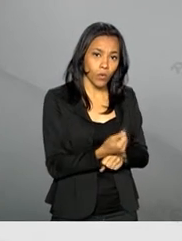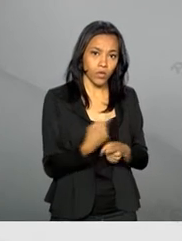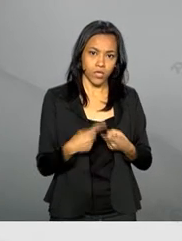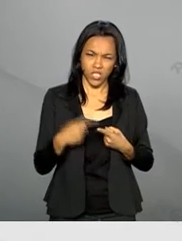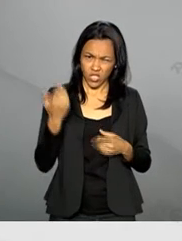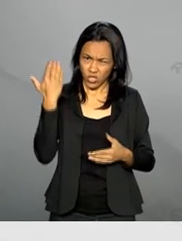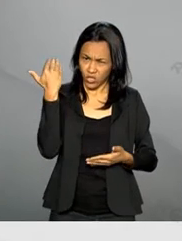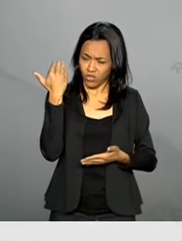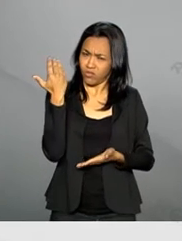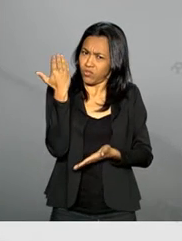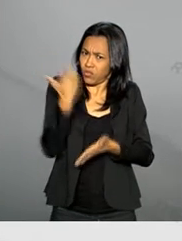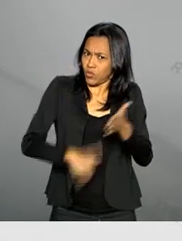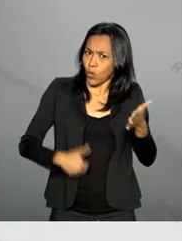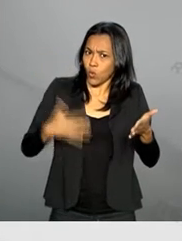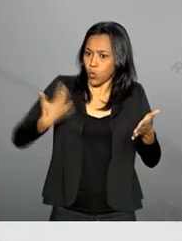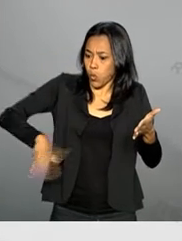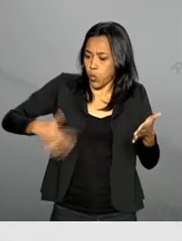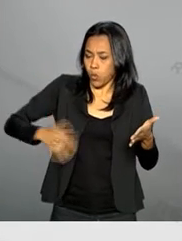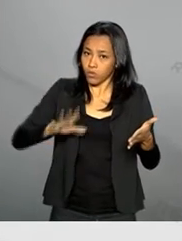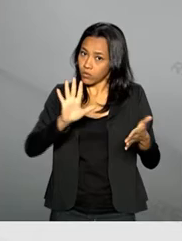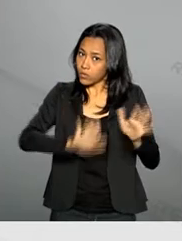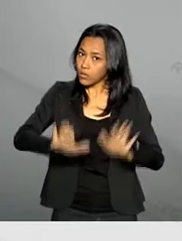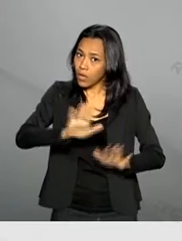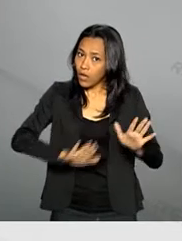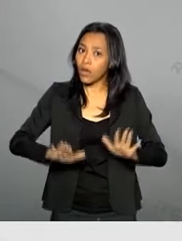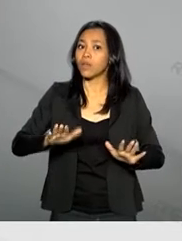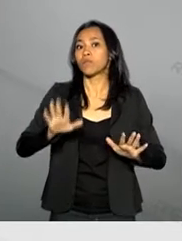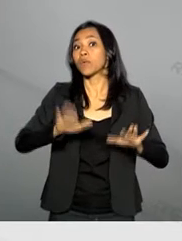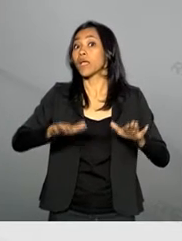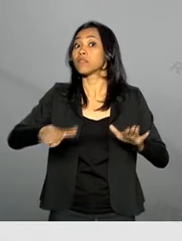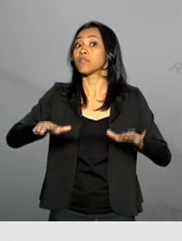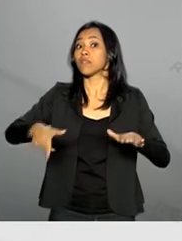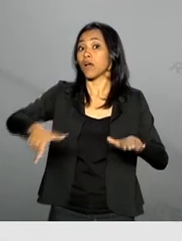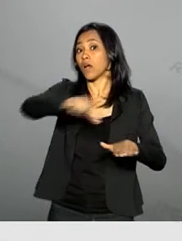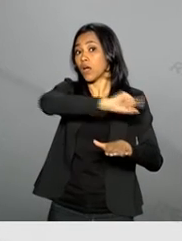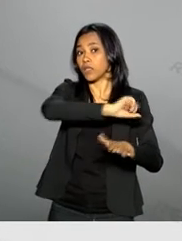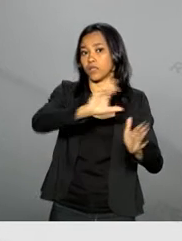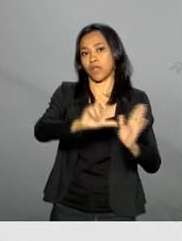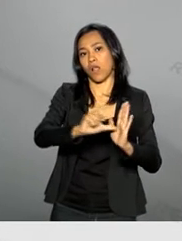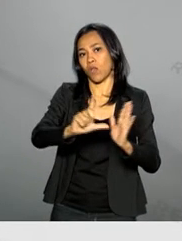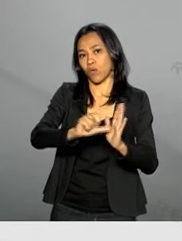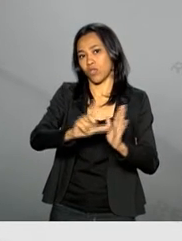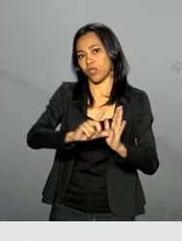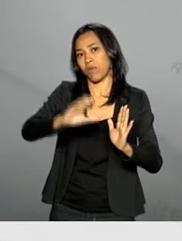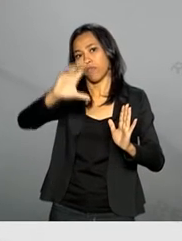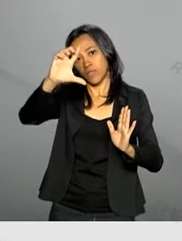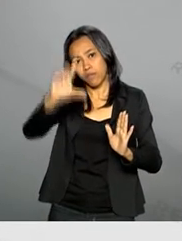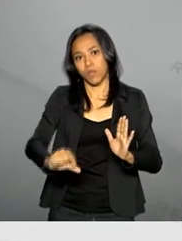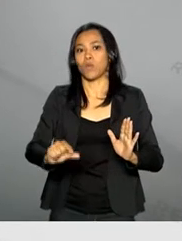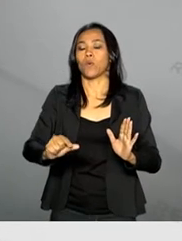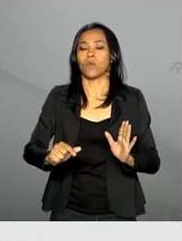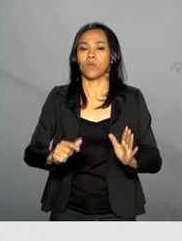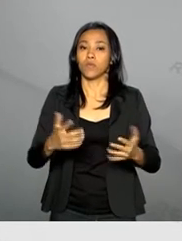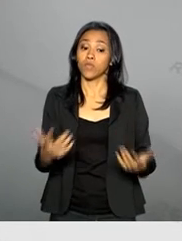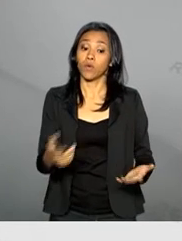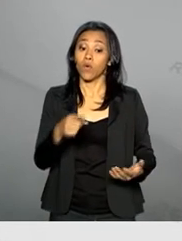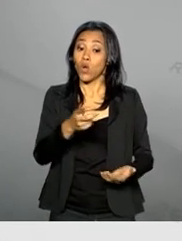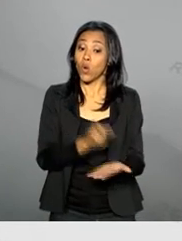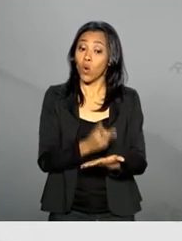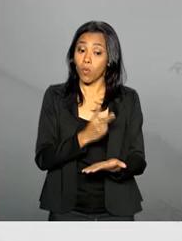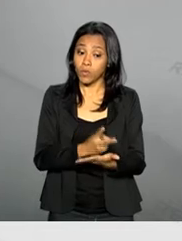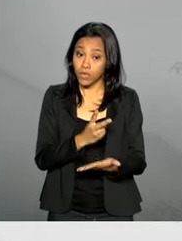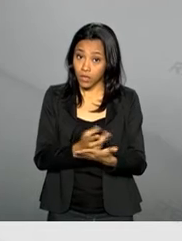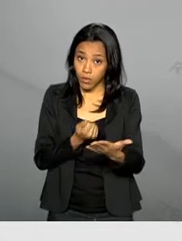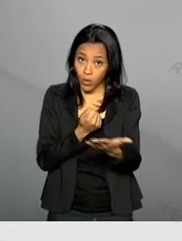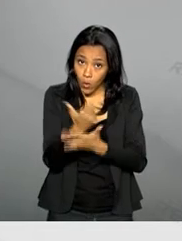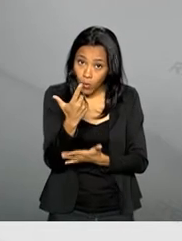grandes muitas lojas podem reajustar os preços antes da liquidação para fazer abatimentos maiores cumprir sempre